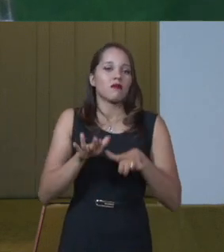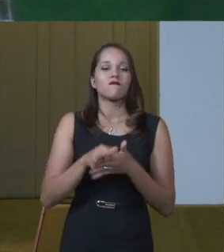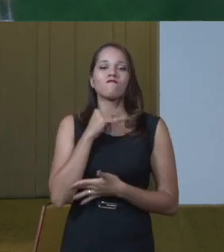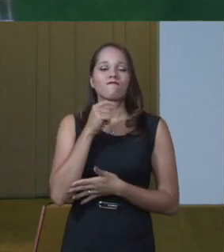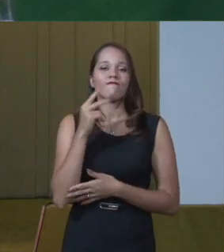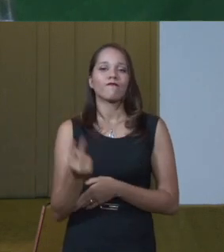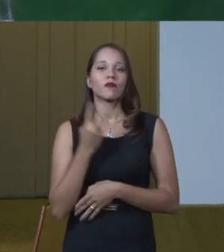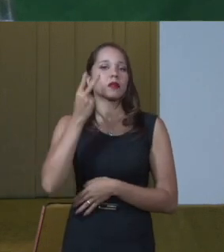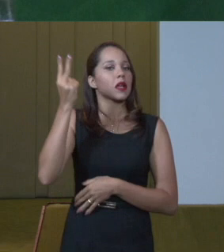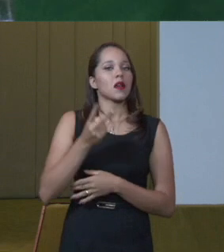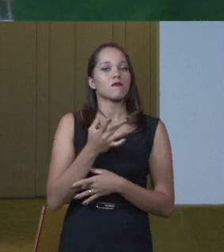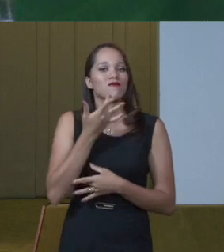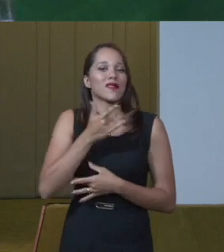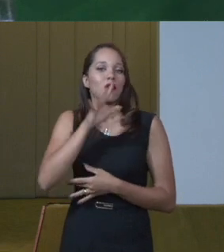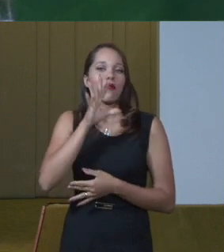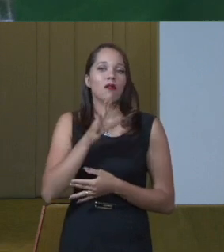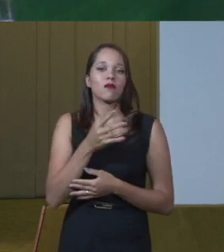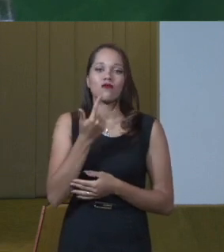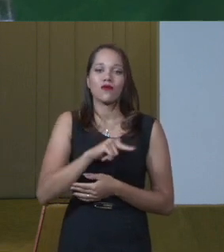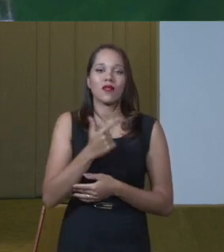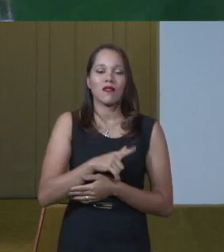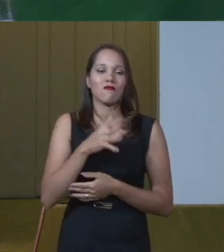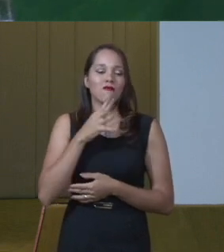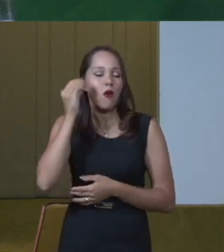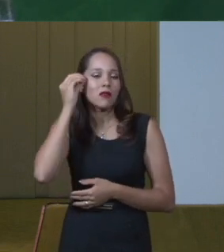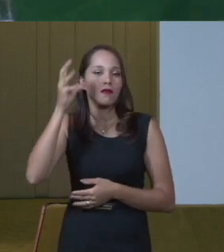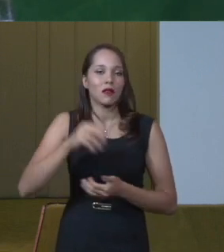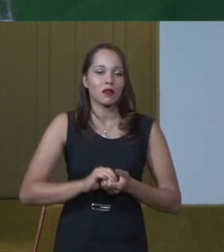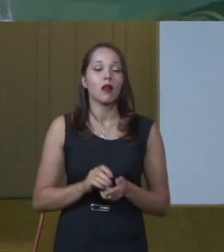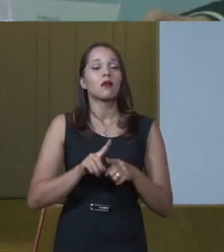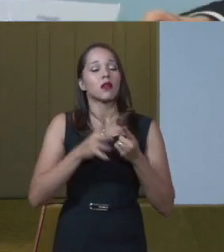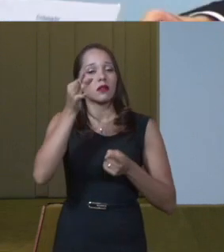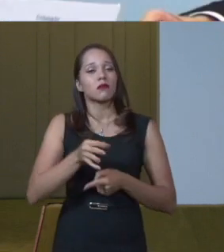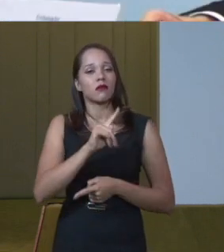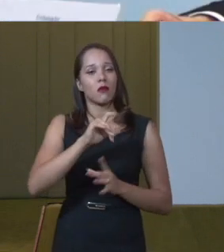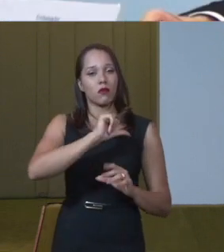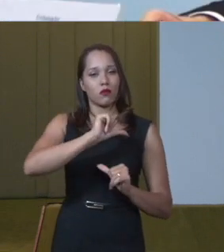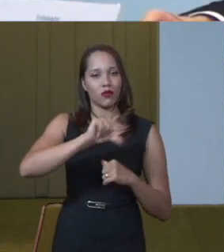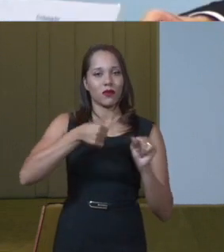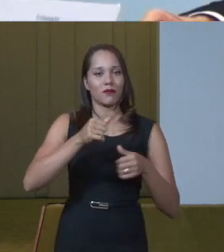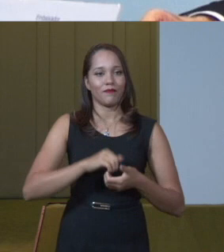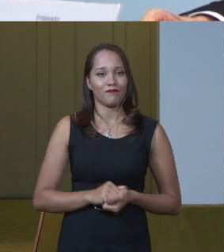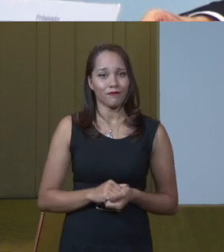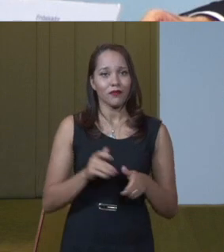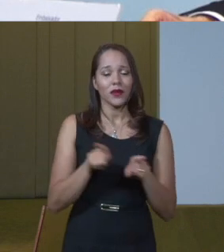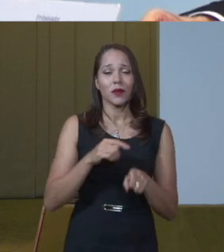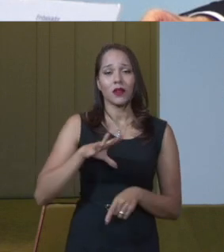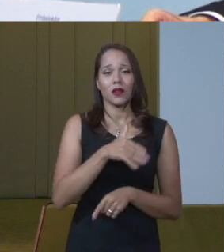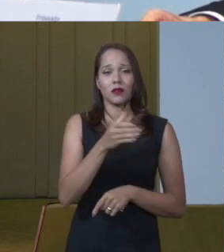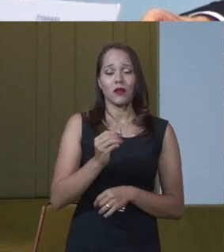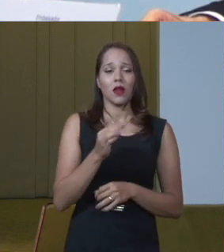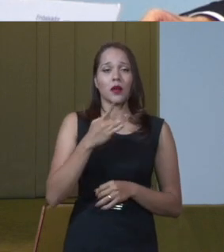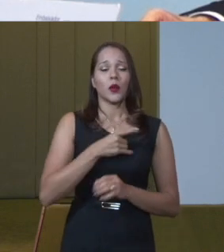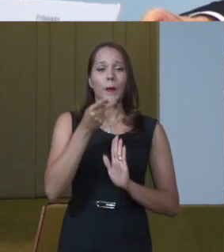não valorizados e não reconhecidos. Mas temos certeza de que isso mudará. Nós agimos para realçar a dimensão humana